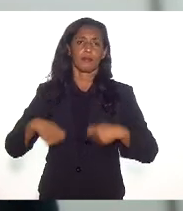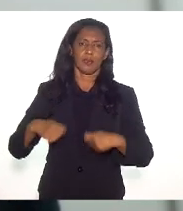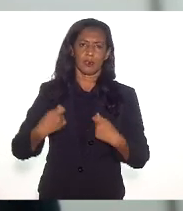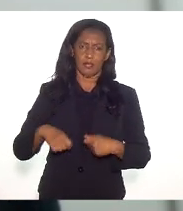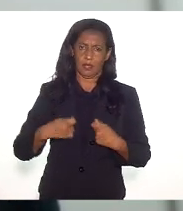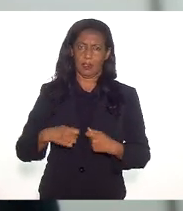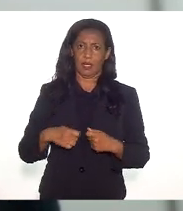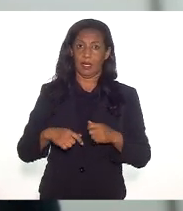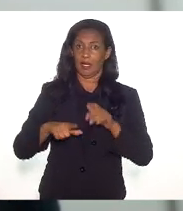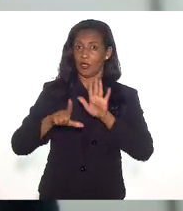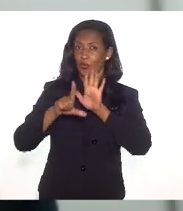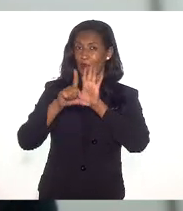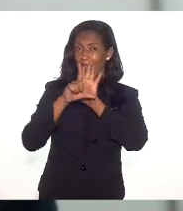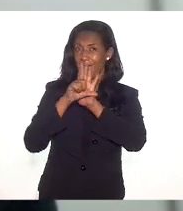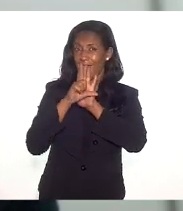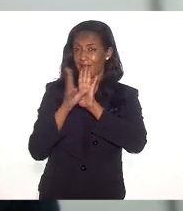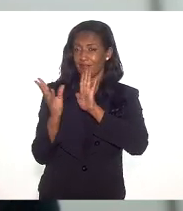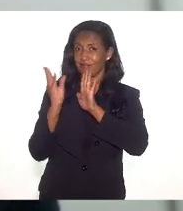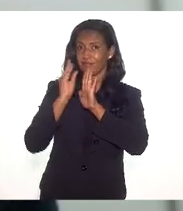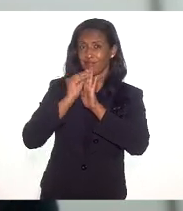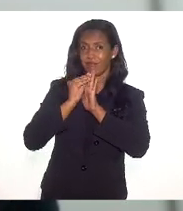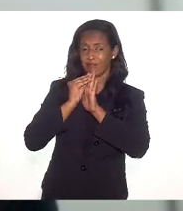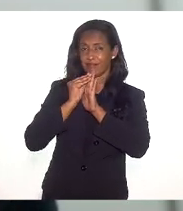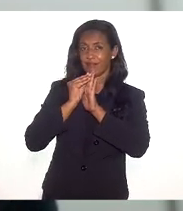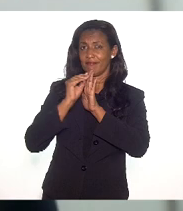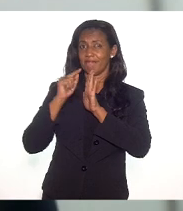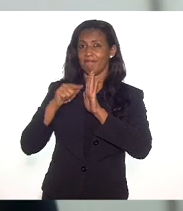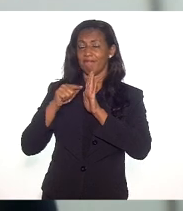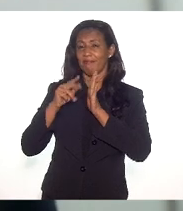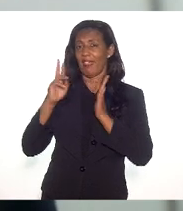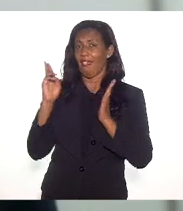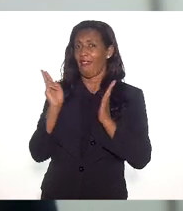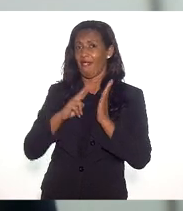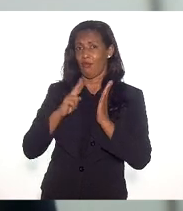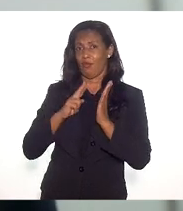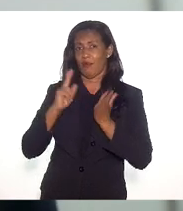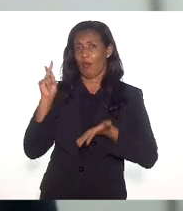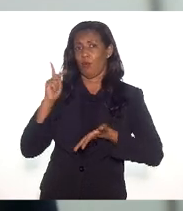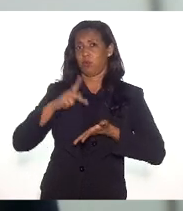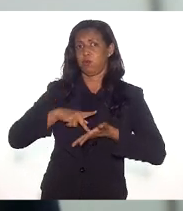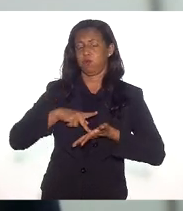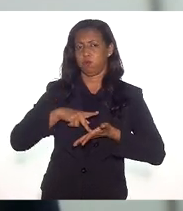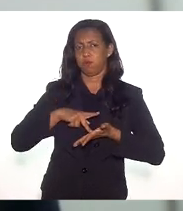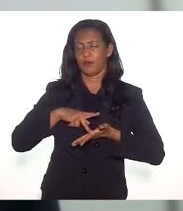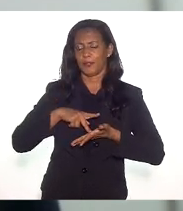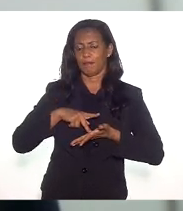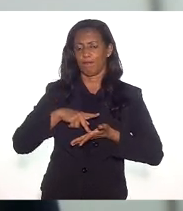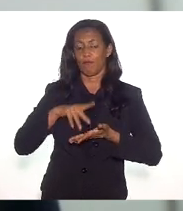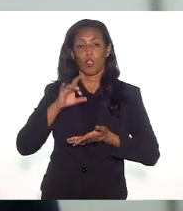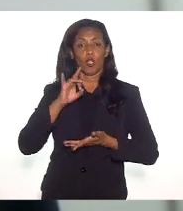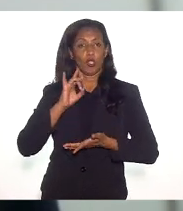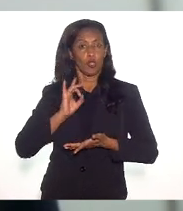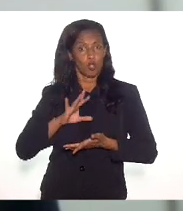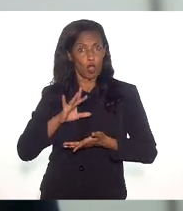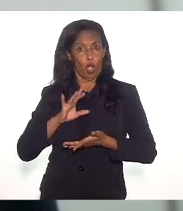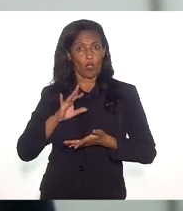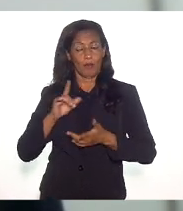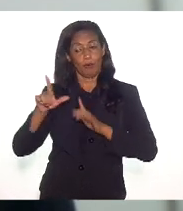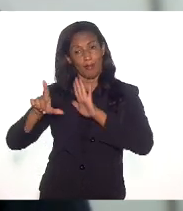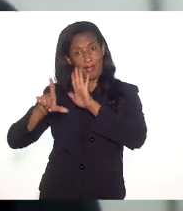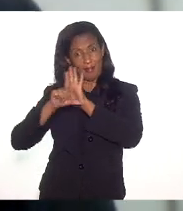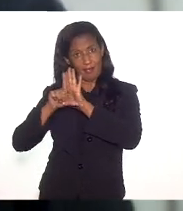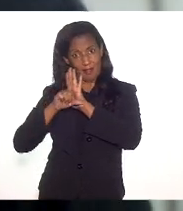precisará de uma lei complementar para regulamentá-la. Somente lei